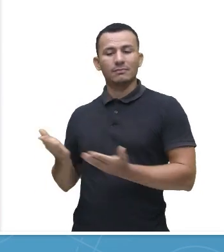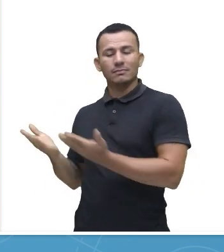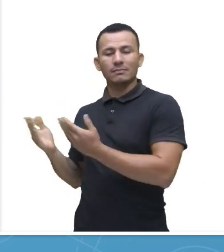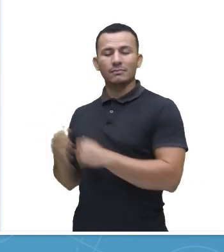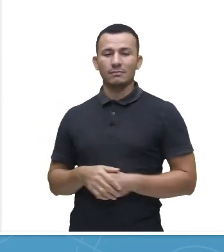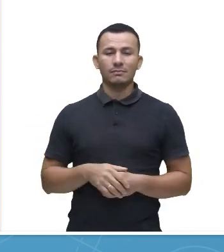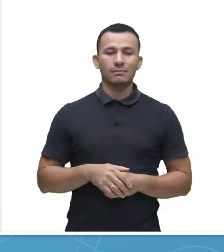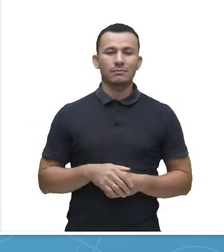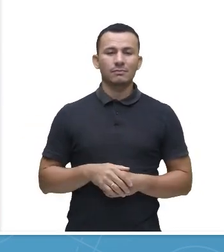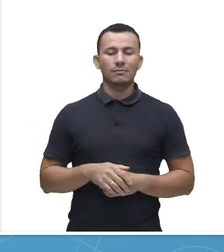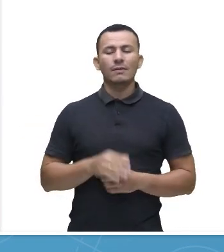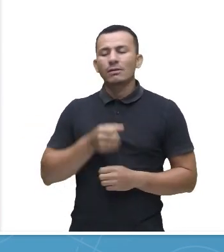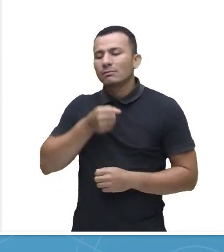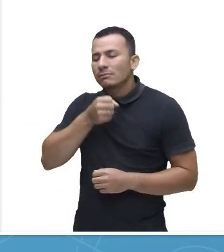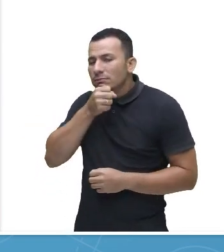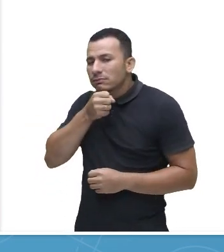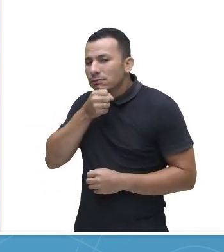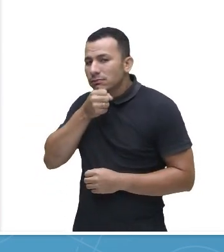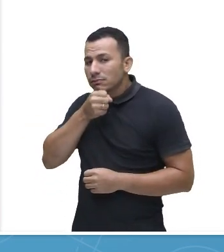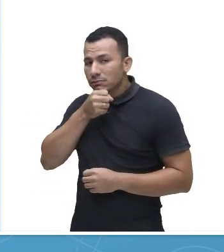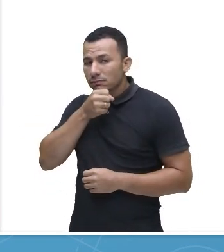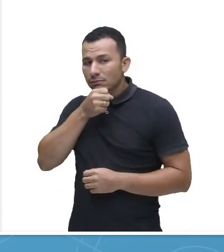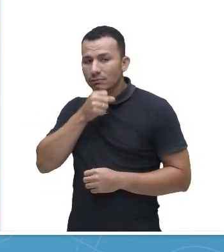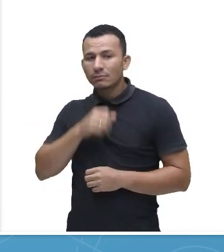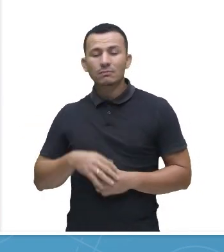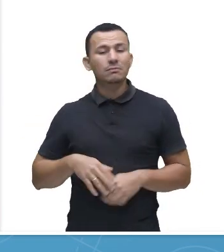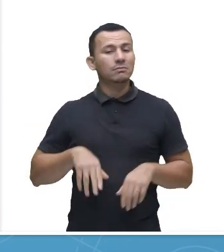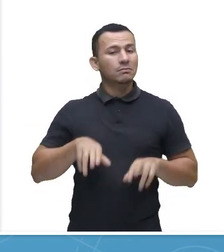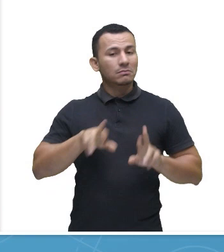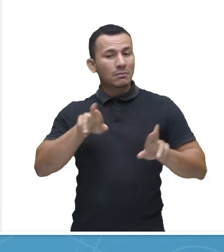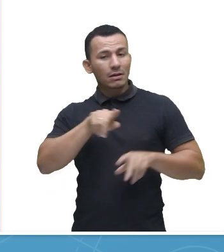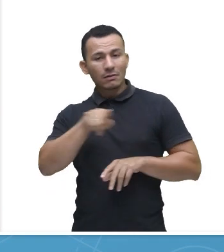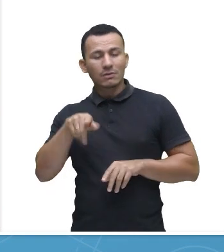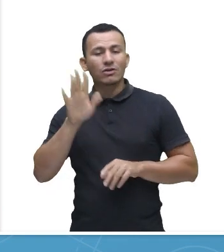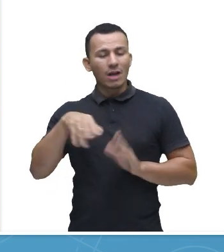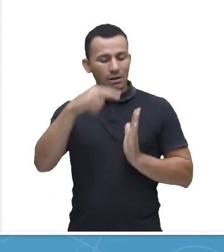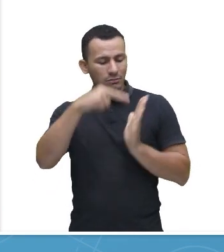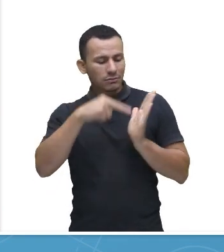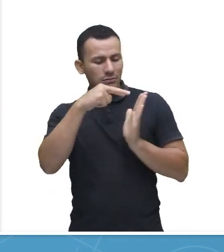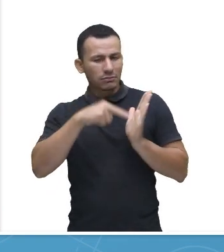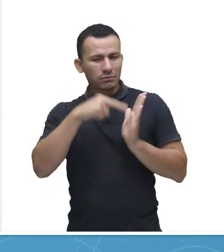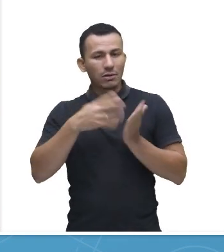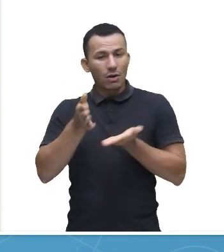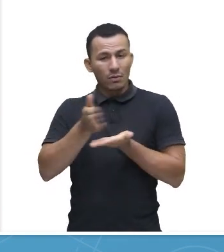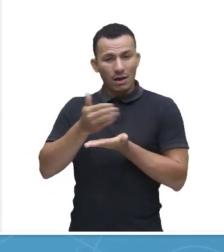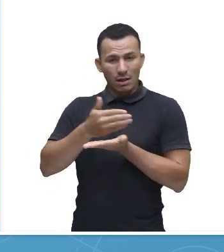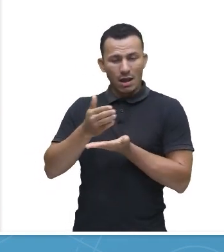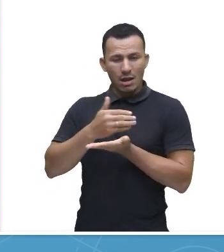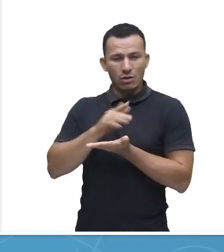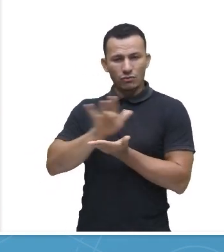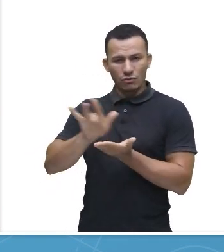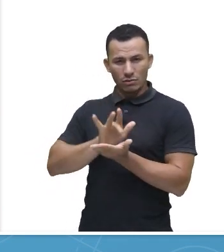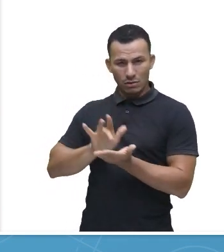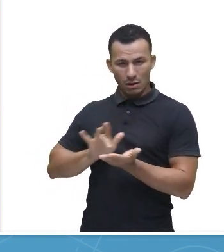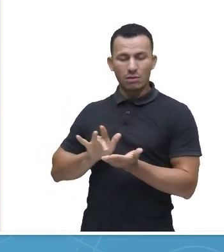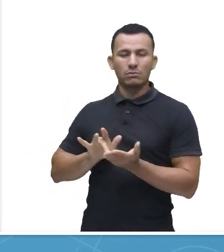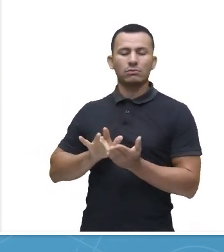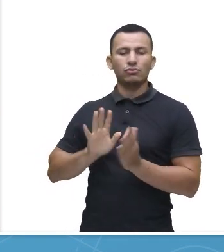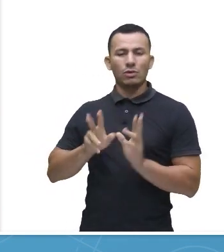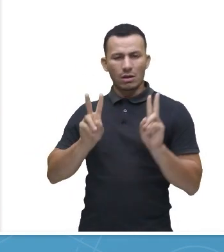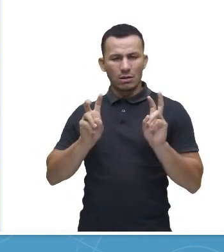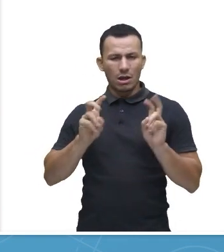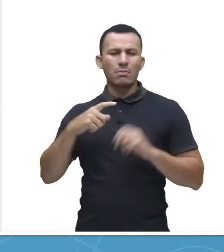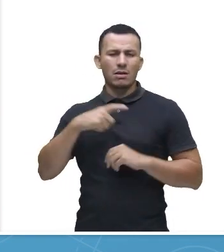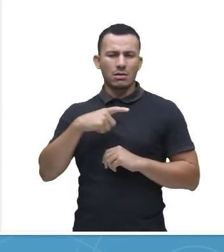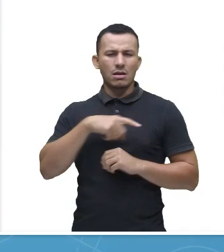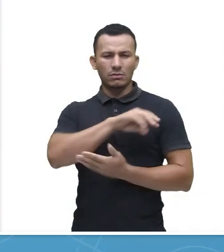é envelhecimento, né? Então, eu espero que vocês tenham aí lido o caderno digital, essa parte do conteúdo de